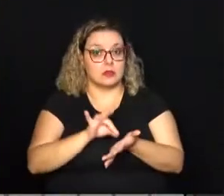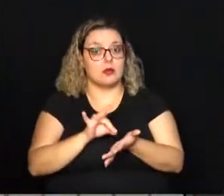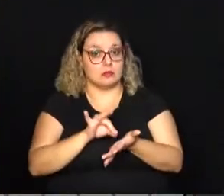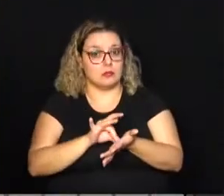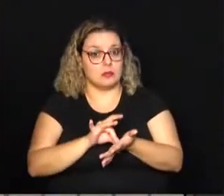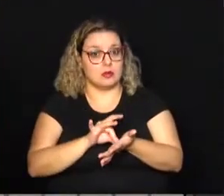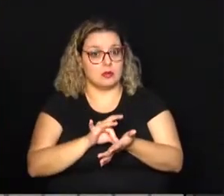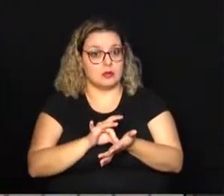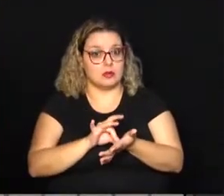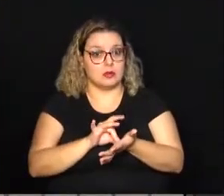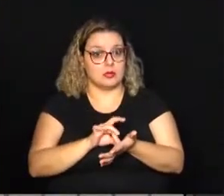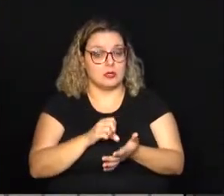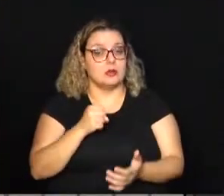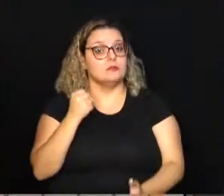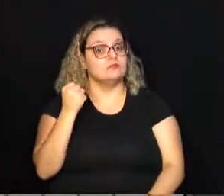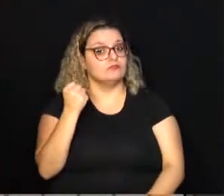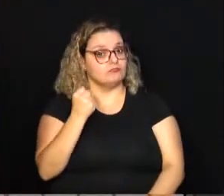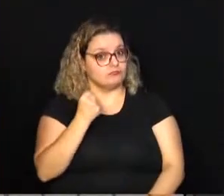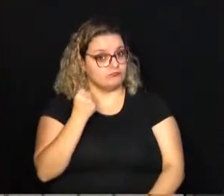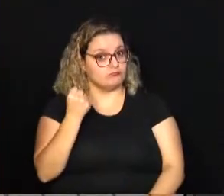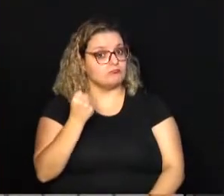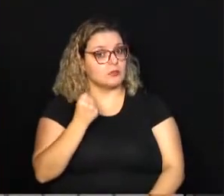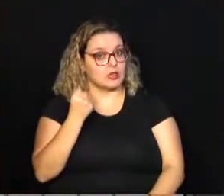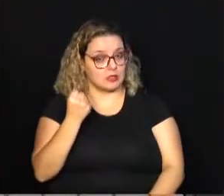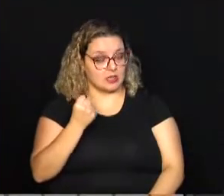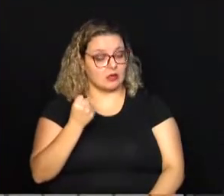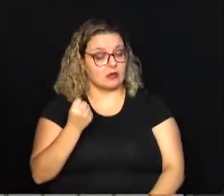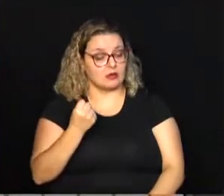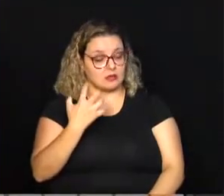ela é crítica, ela é